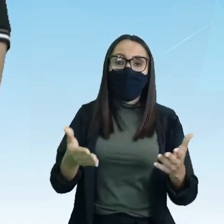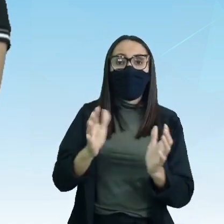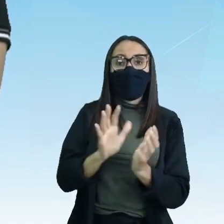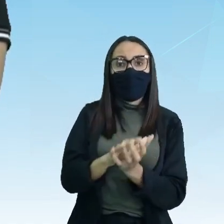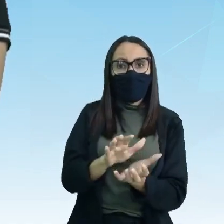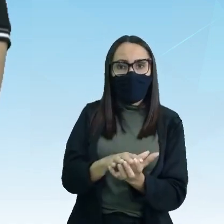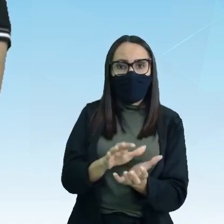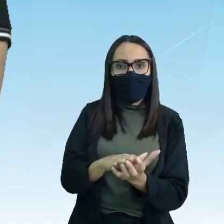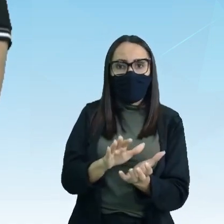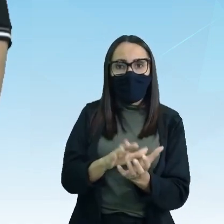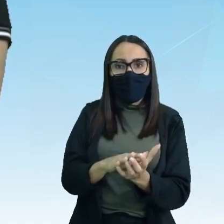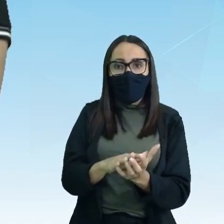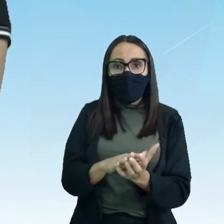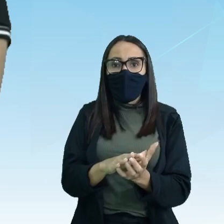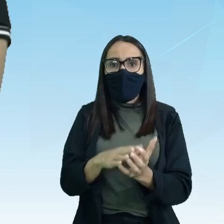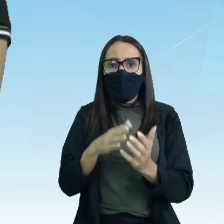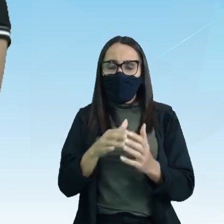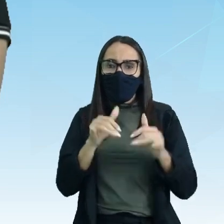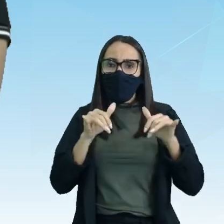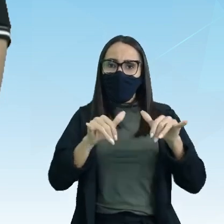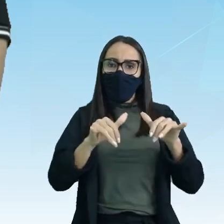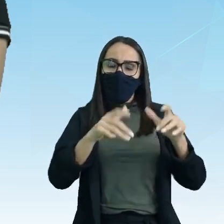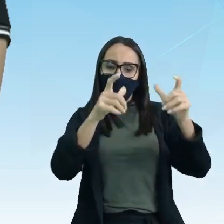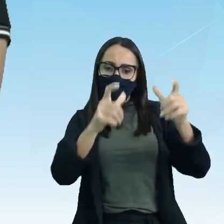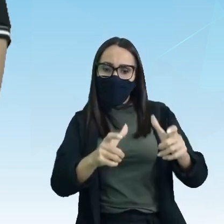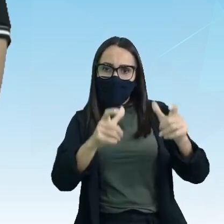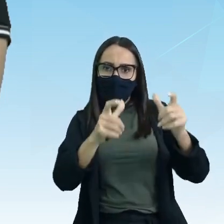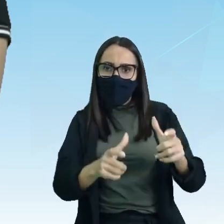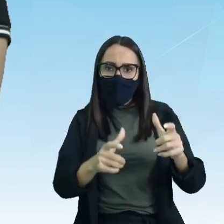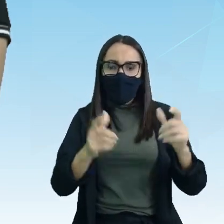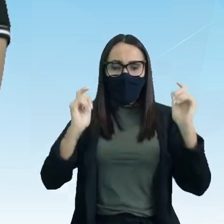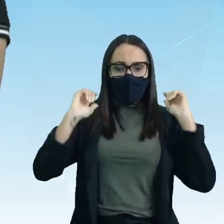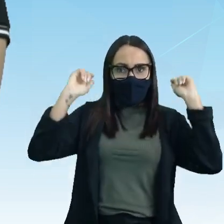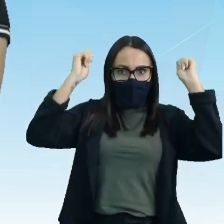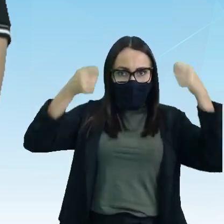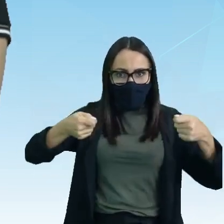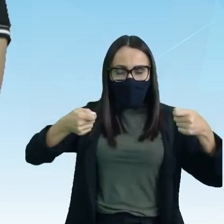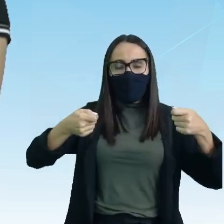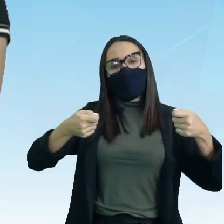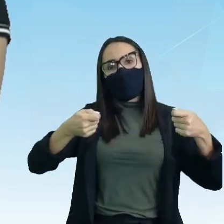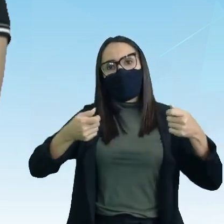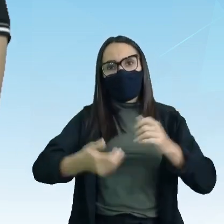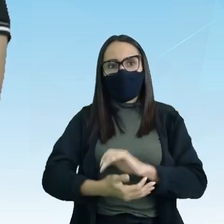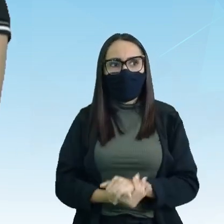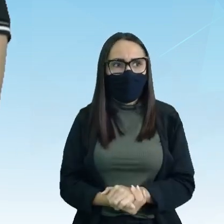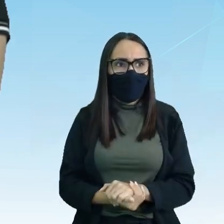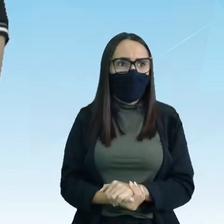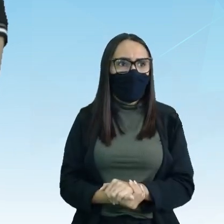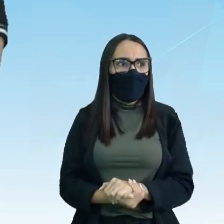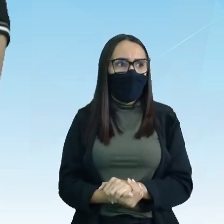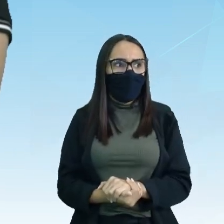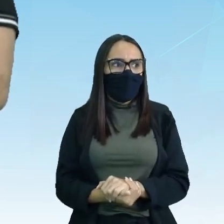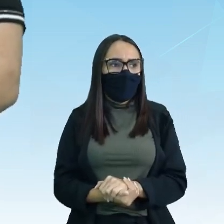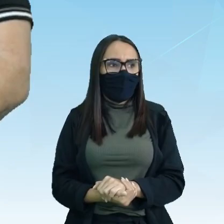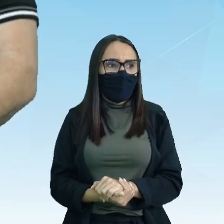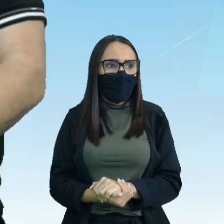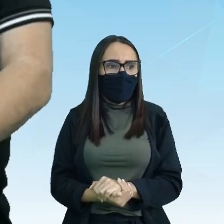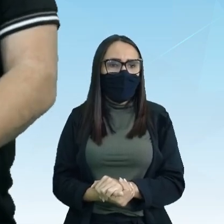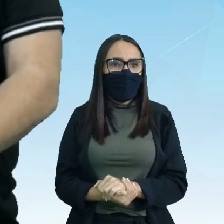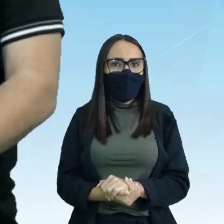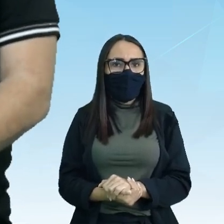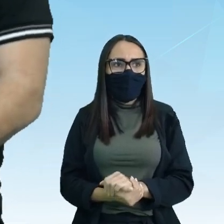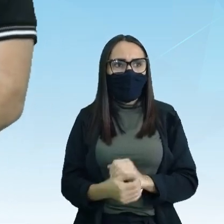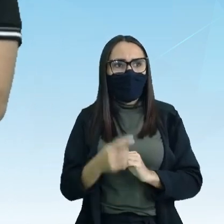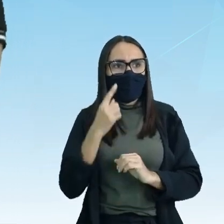O mercado que aí é um patrimônio nosso. E é isso aí, professor. Vamos lá, vamos passear, professor, contigo na tela. Tá